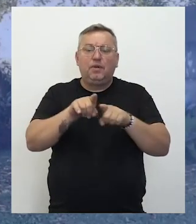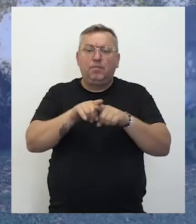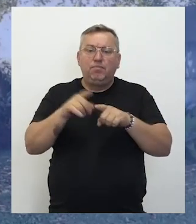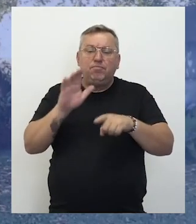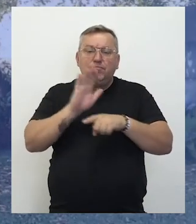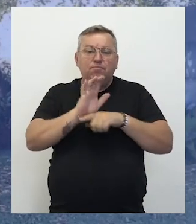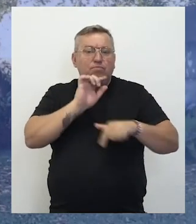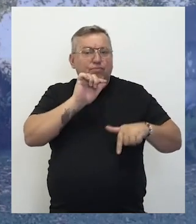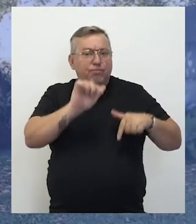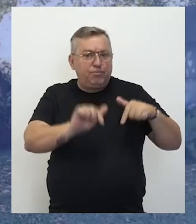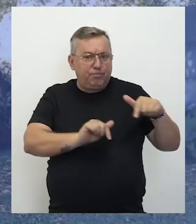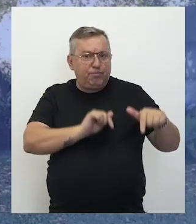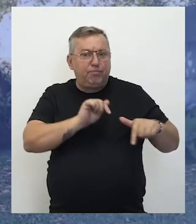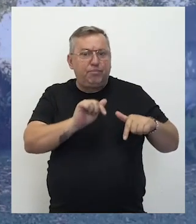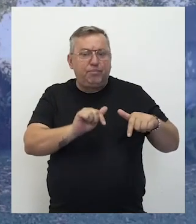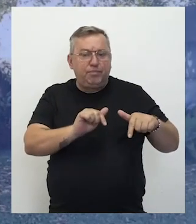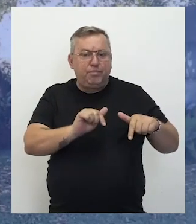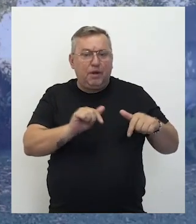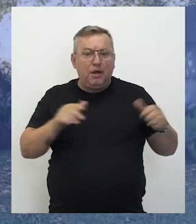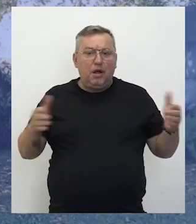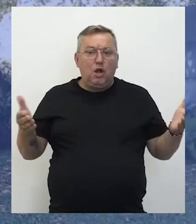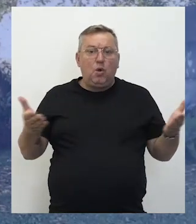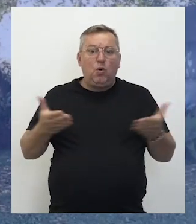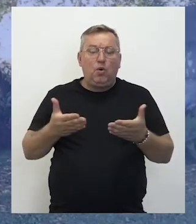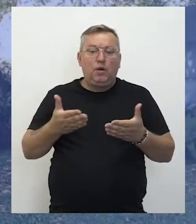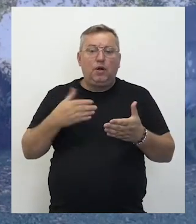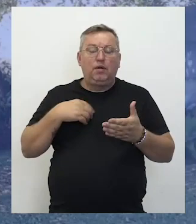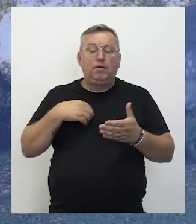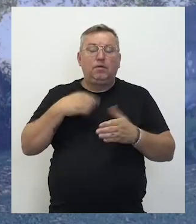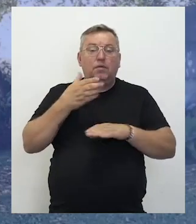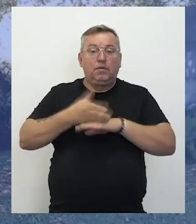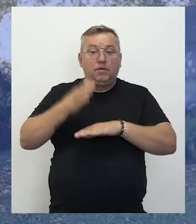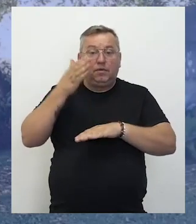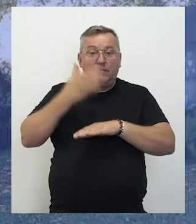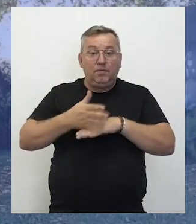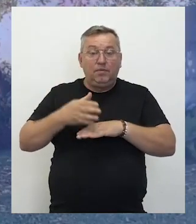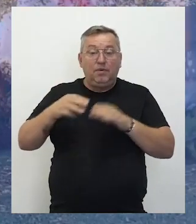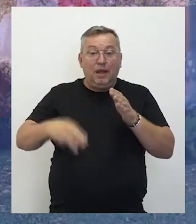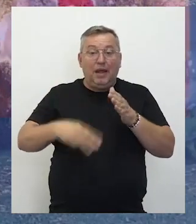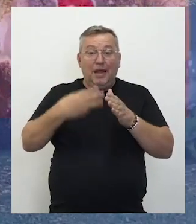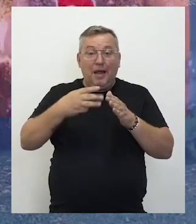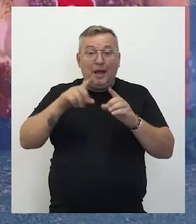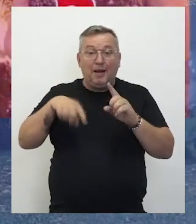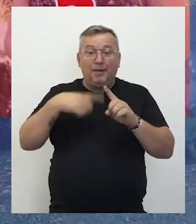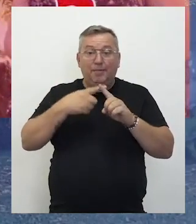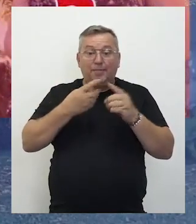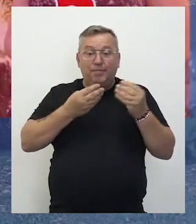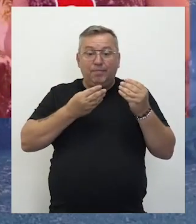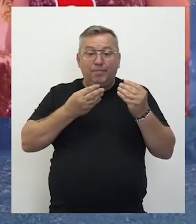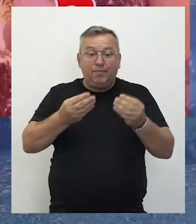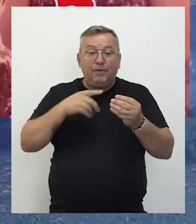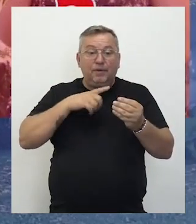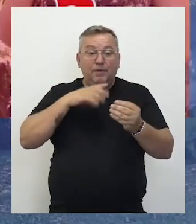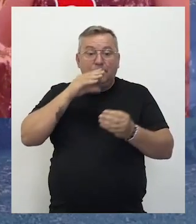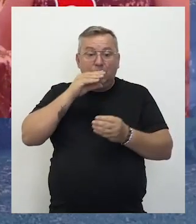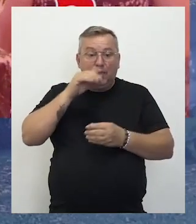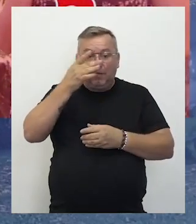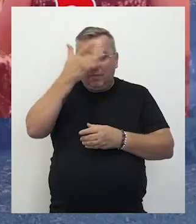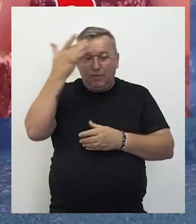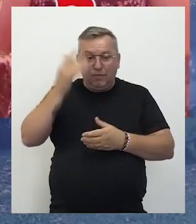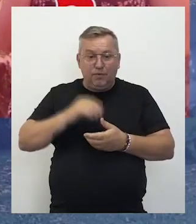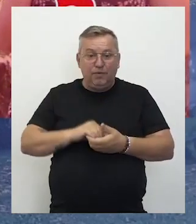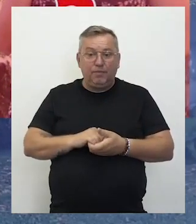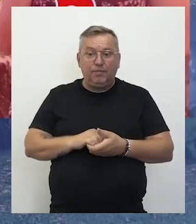de serviços. Atualmente, as atividades terciárias são as que mais empregam pessoas no Brasil.